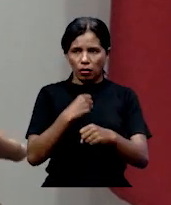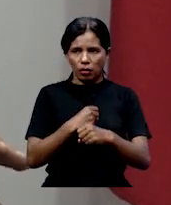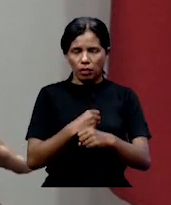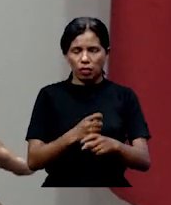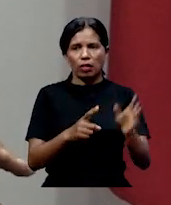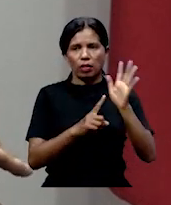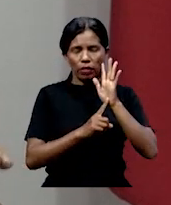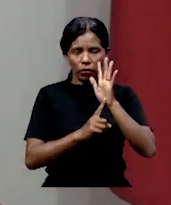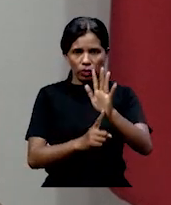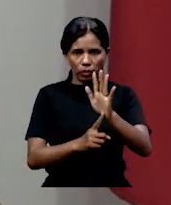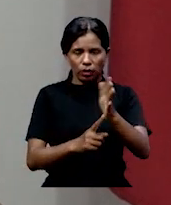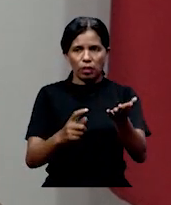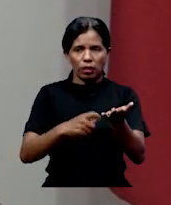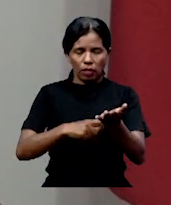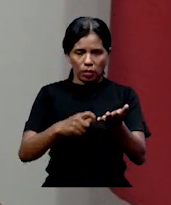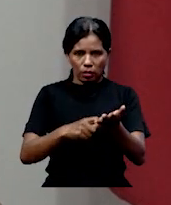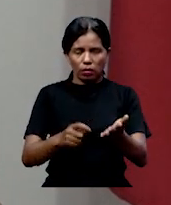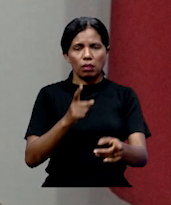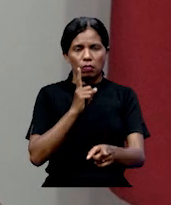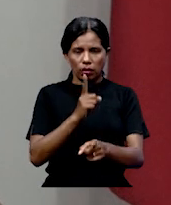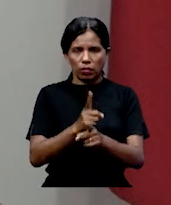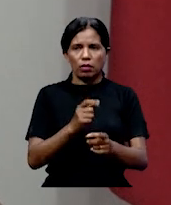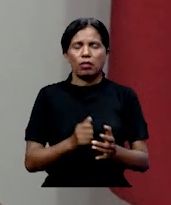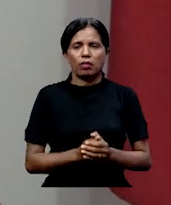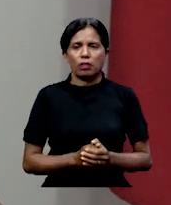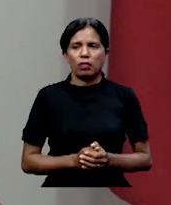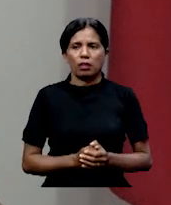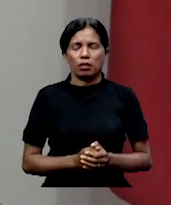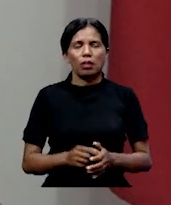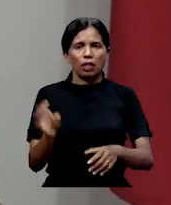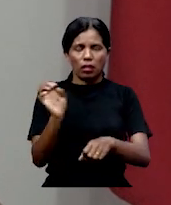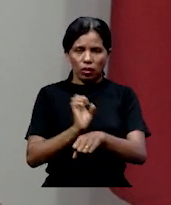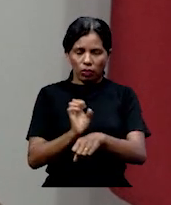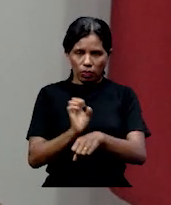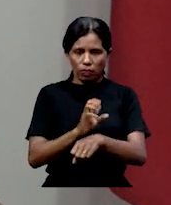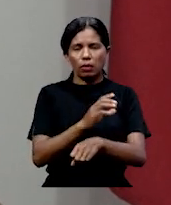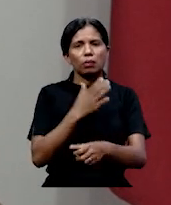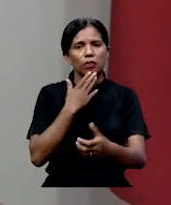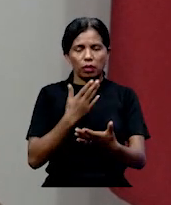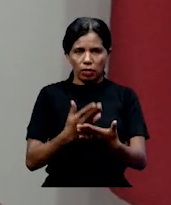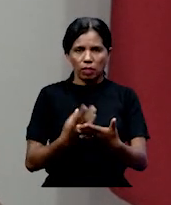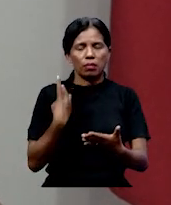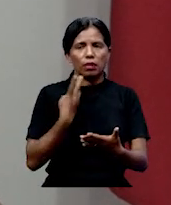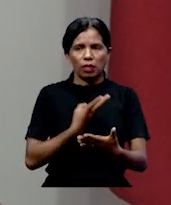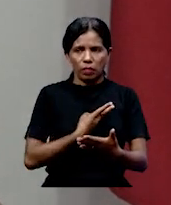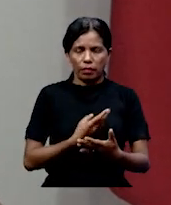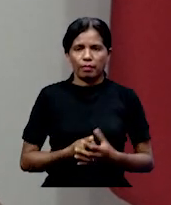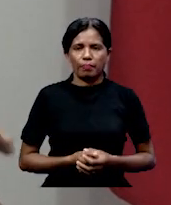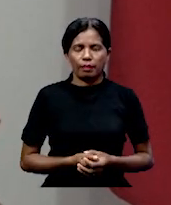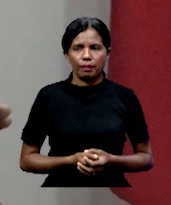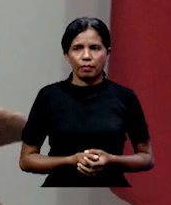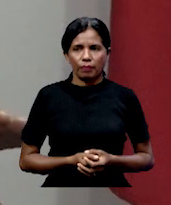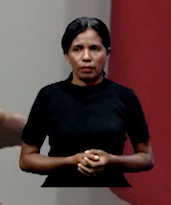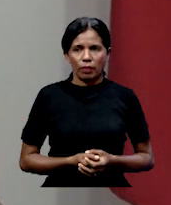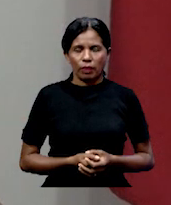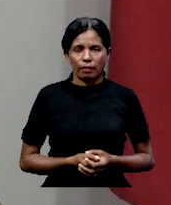tudo, viabilidade técnica possível, viabilidade econômica e comercial, mas diak, baita, diak liu baita.